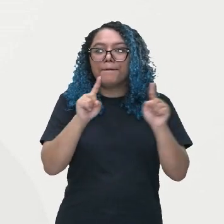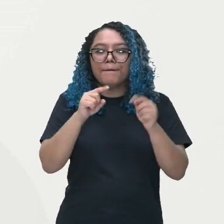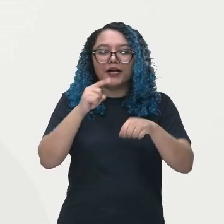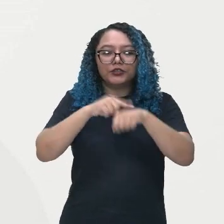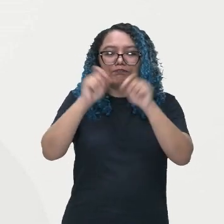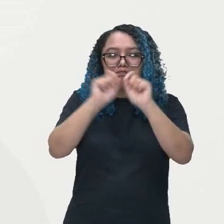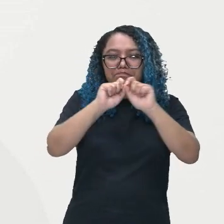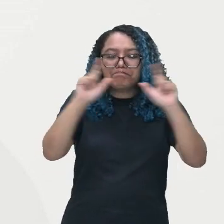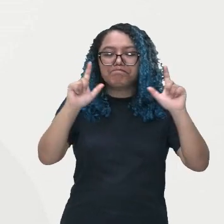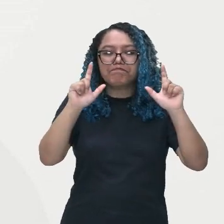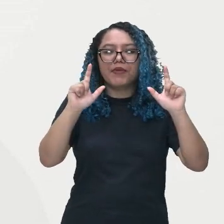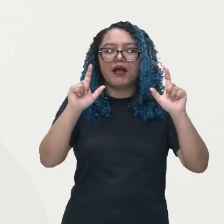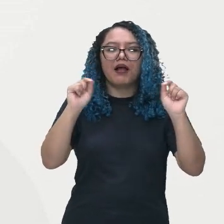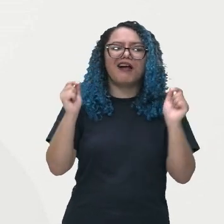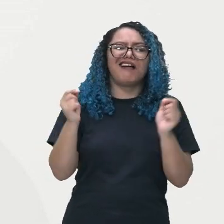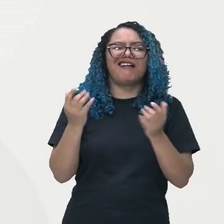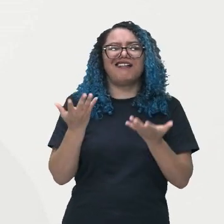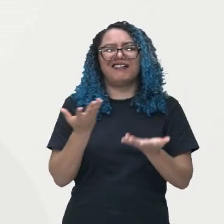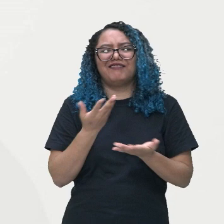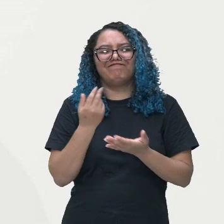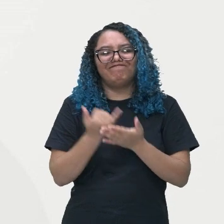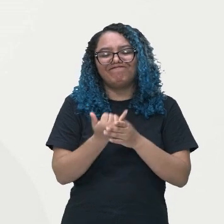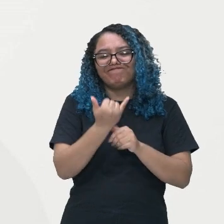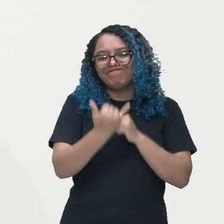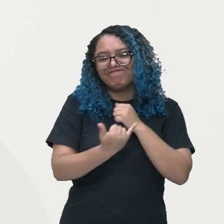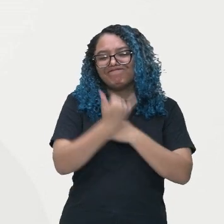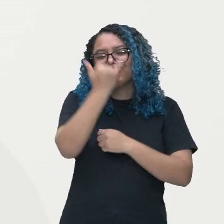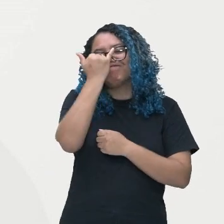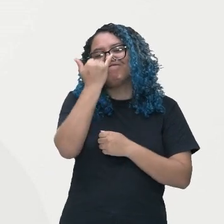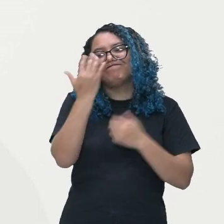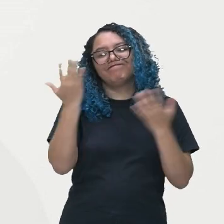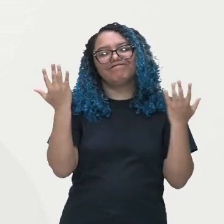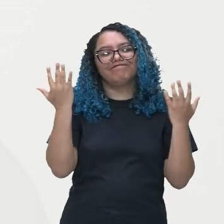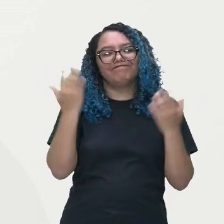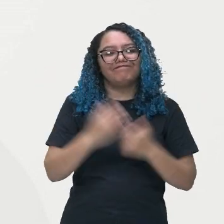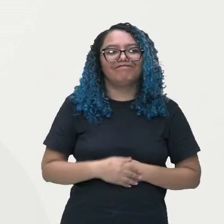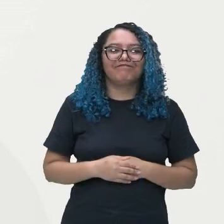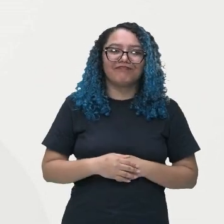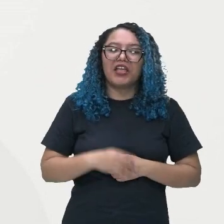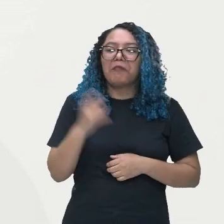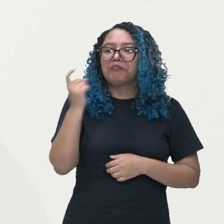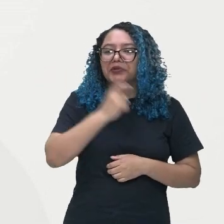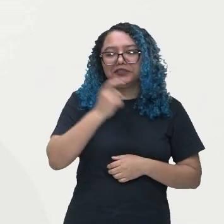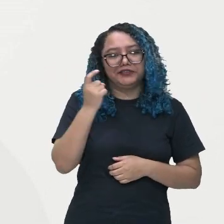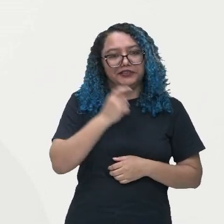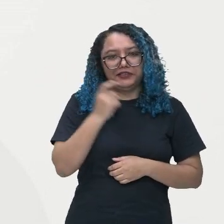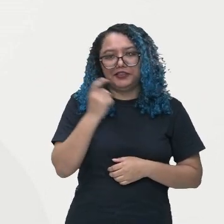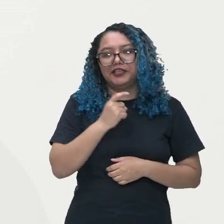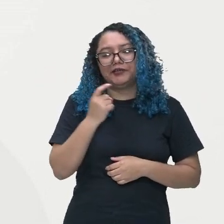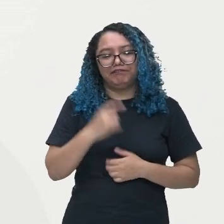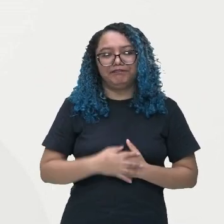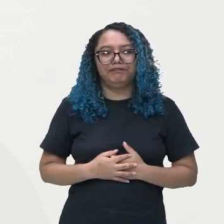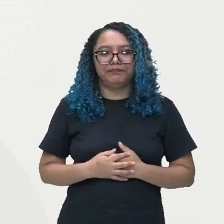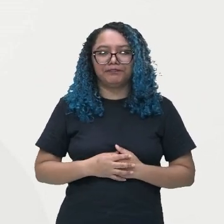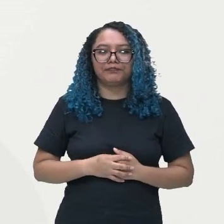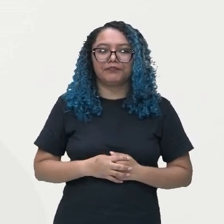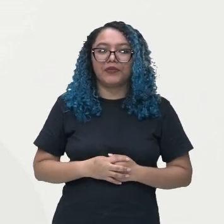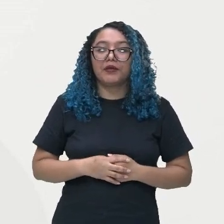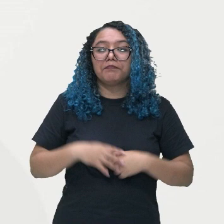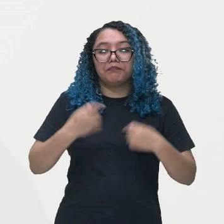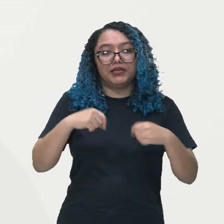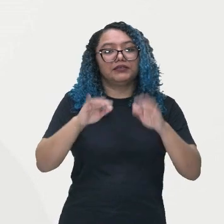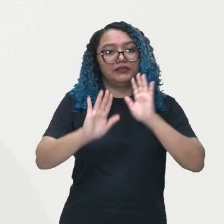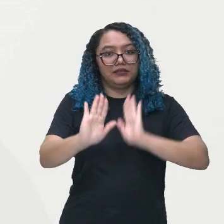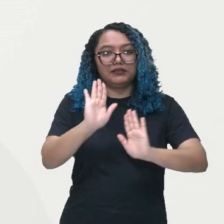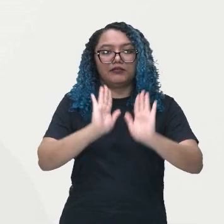ali no título, só para você clicar ou acidenta alguém, você clica lá, nem é. Tudo fake news, né? E aí que você tem que ter esse cuidado.